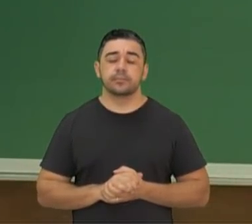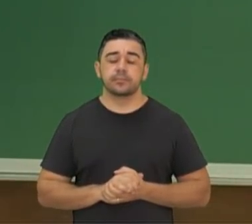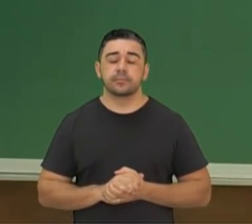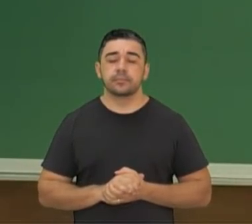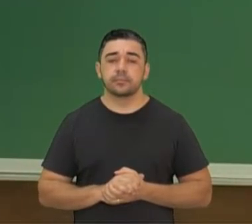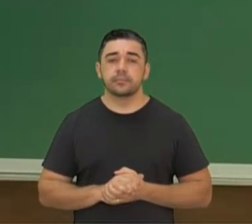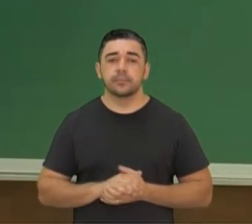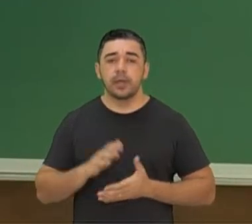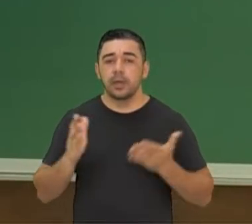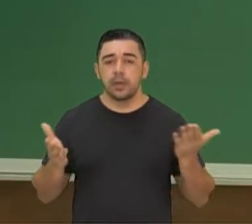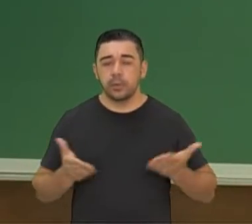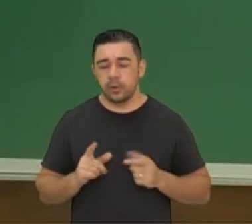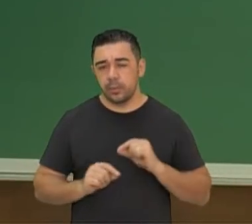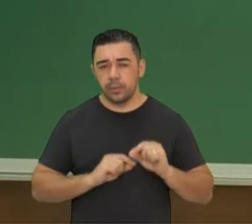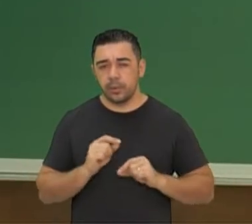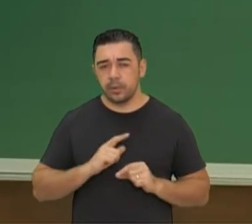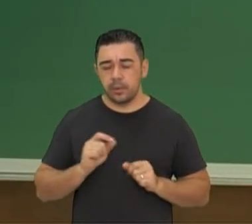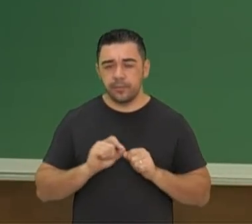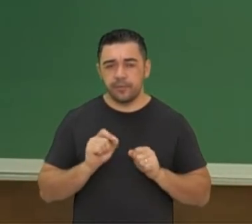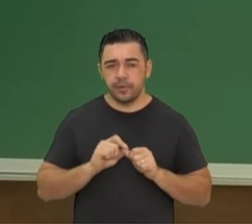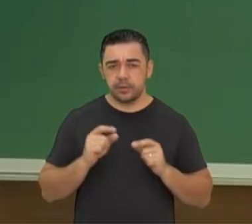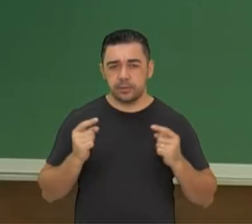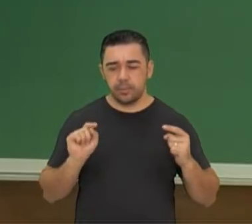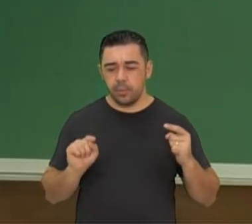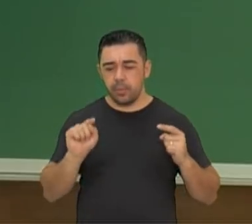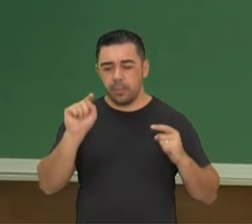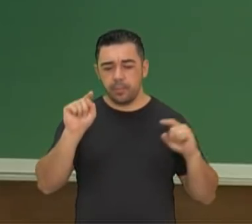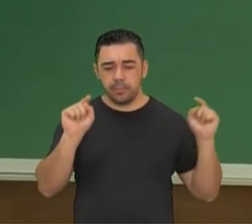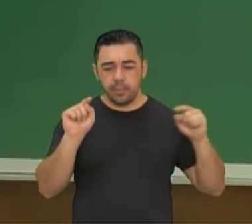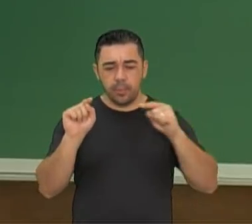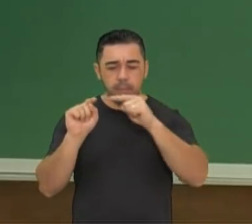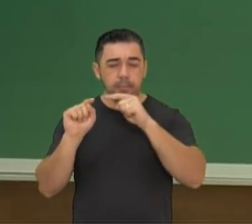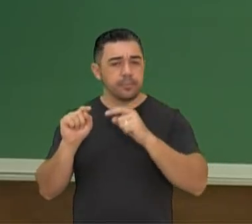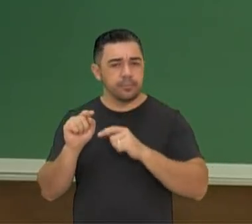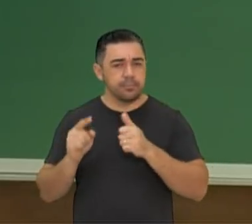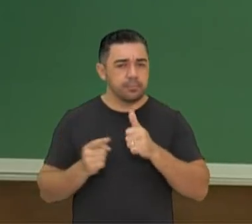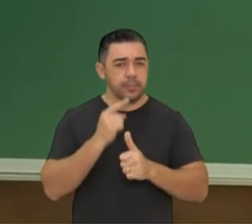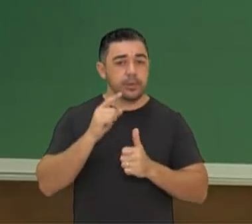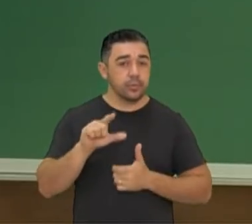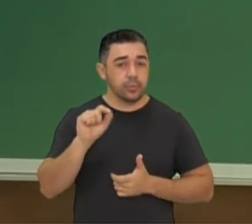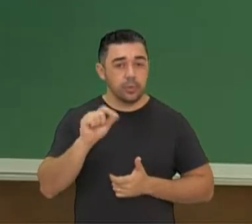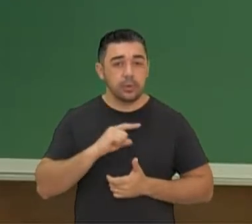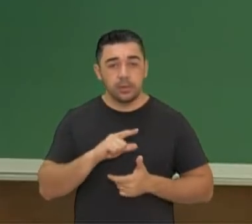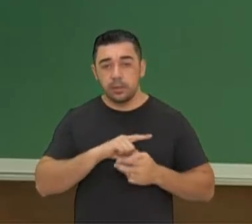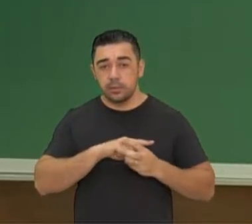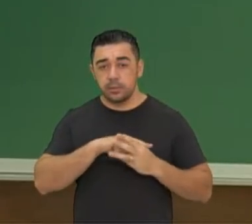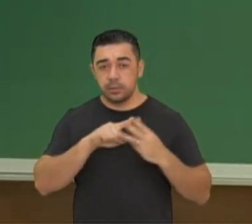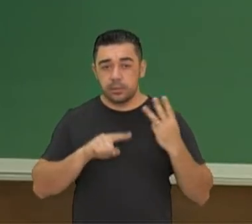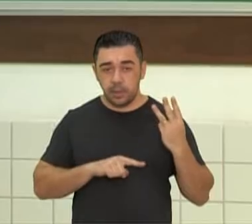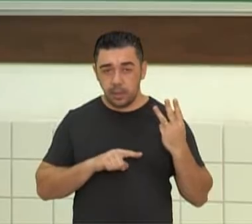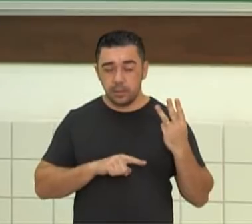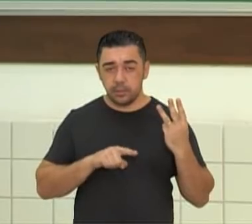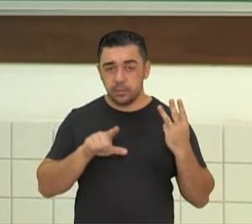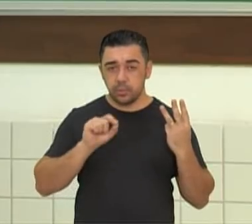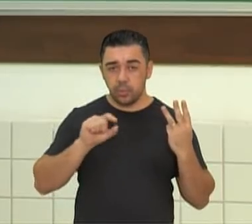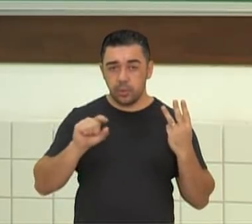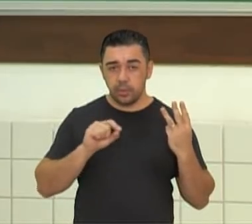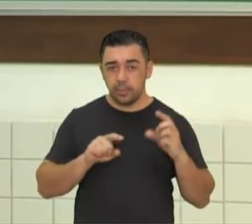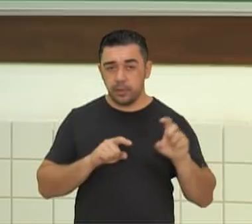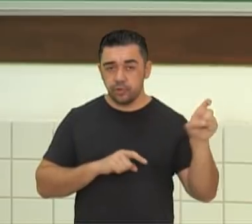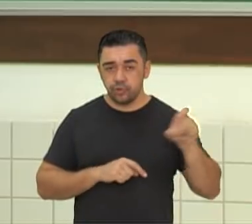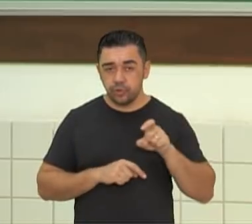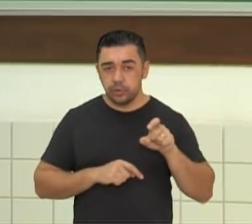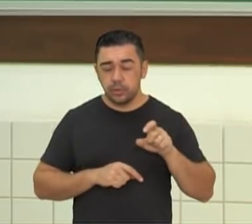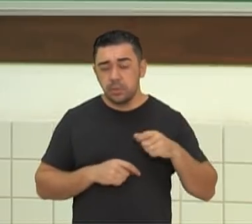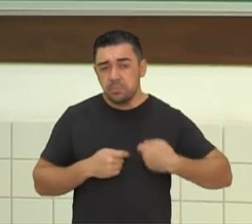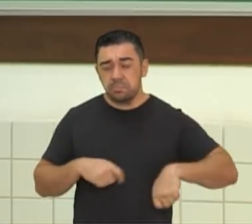Etapas para representar uma equação no plano cartesiano. Primeiro, escolha pelo menos 3 valores para x. Na verdade, você só precisa